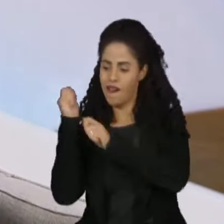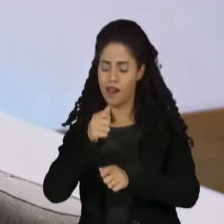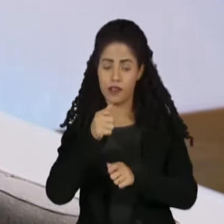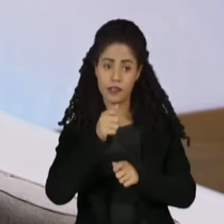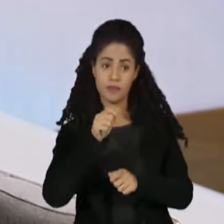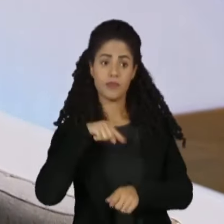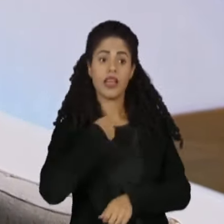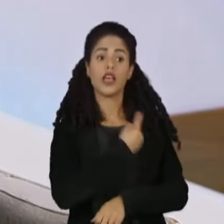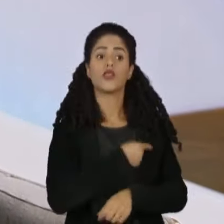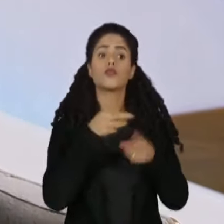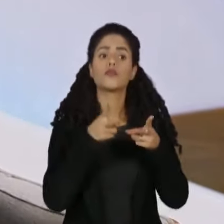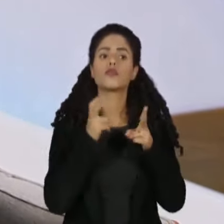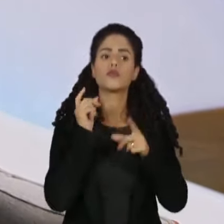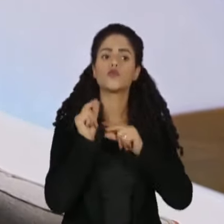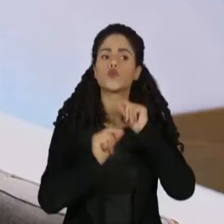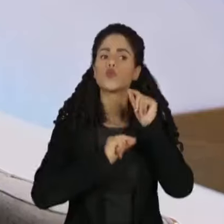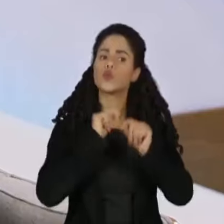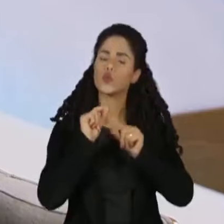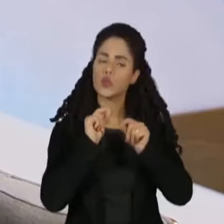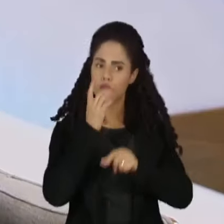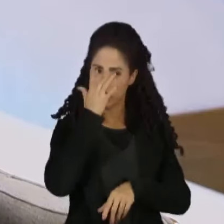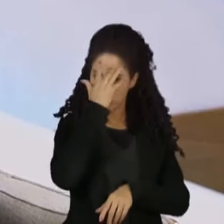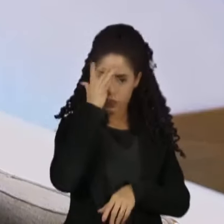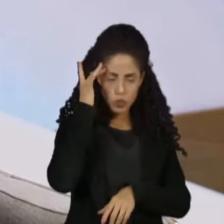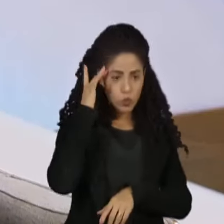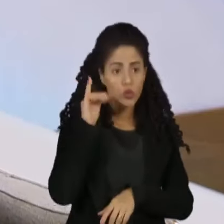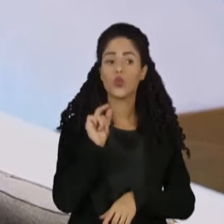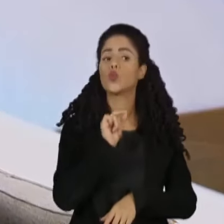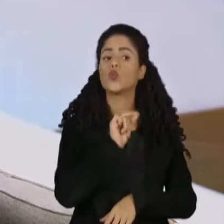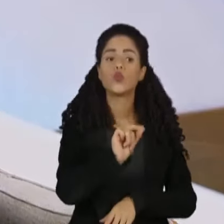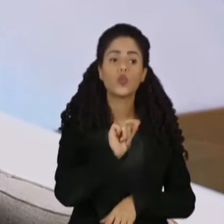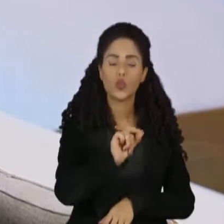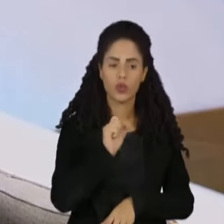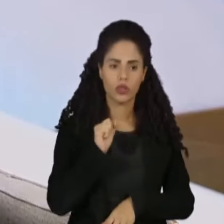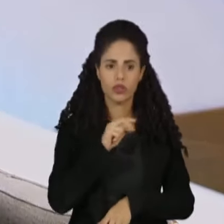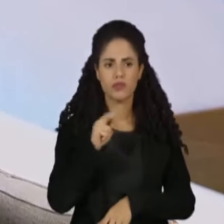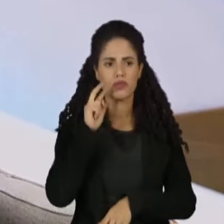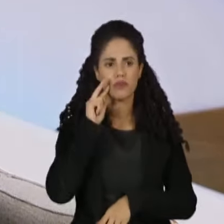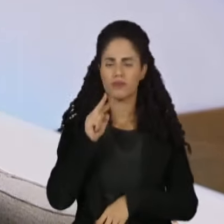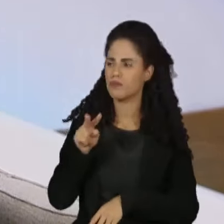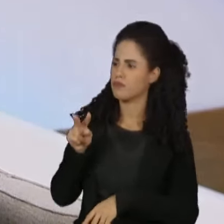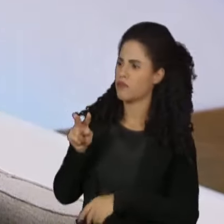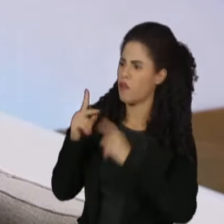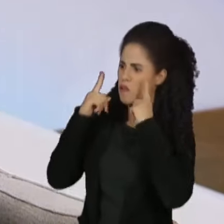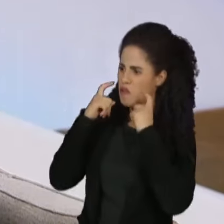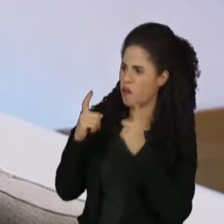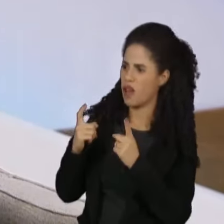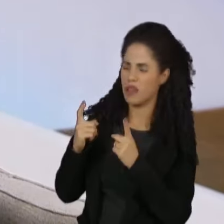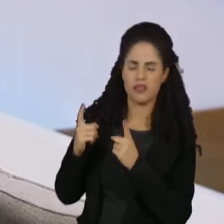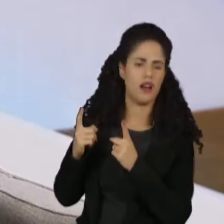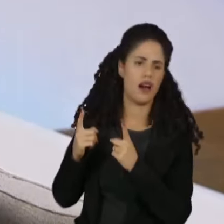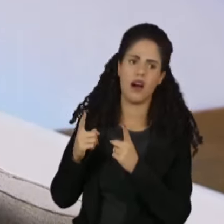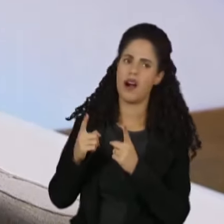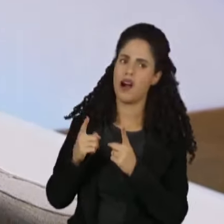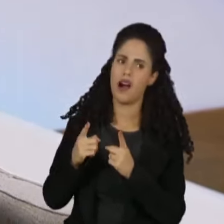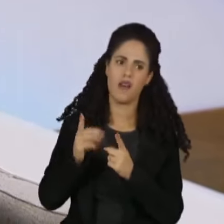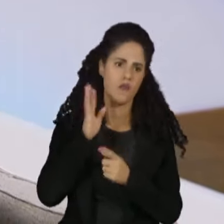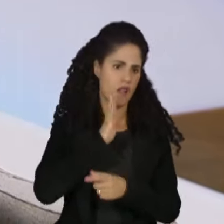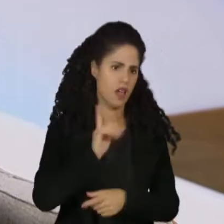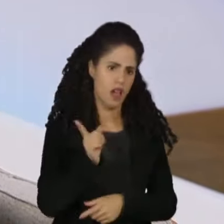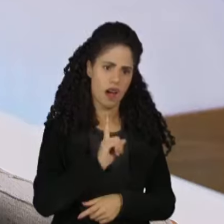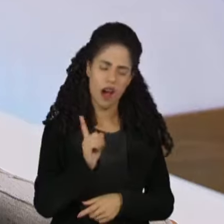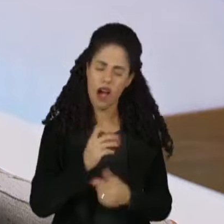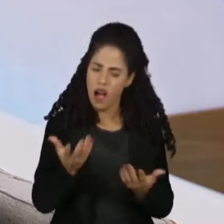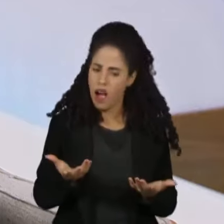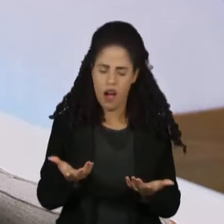tivemos na prática ouvindo os eleitores era que ninguém acha legal um ato de violência todos condenaram o